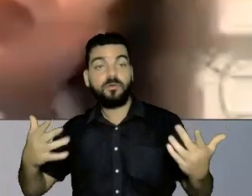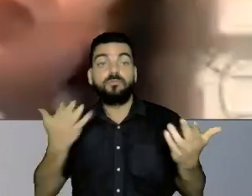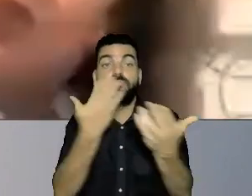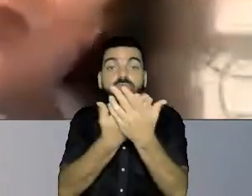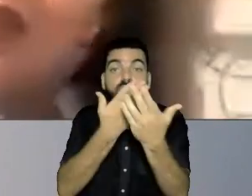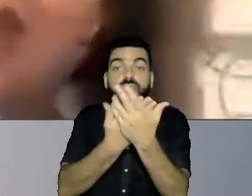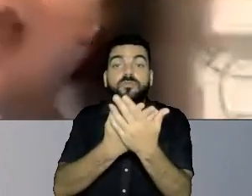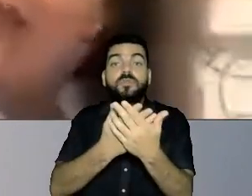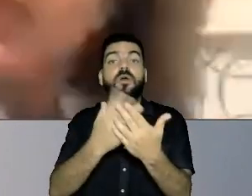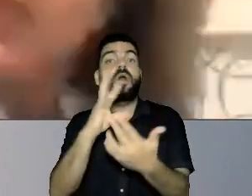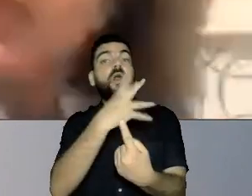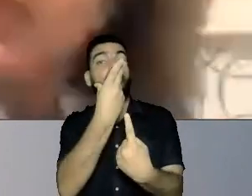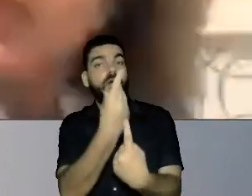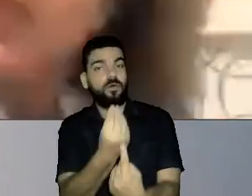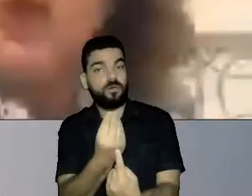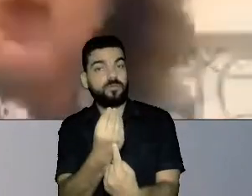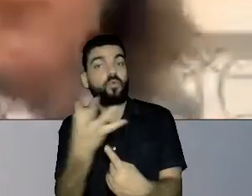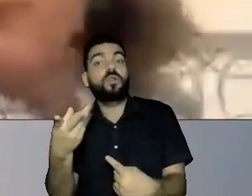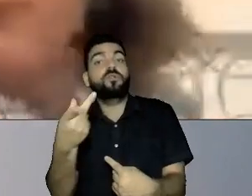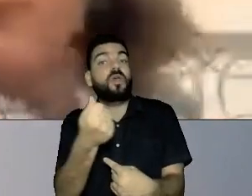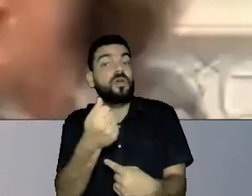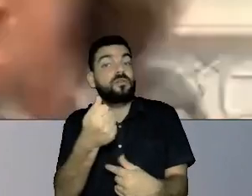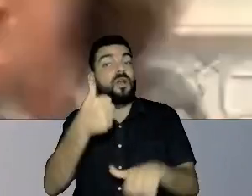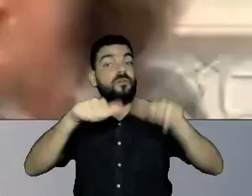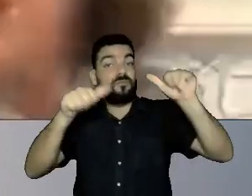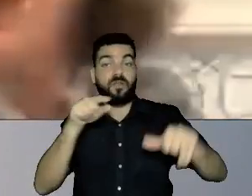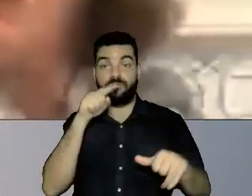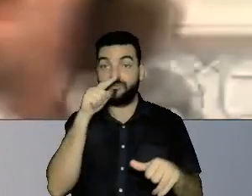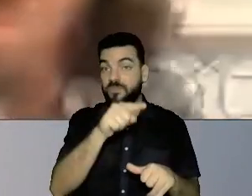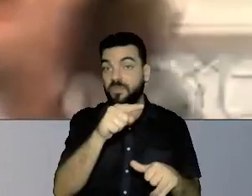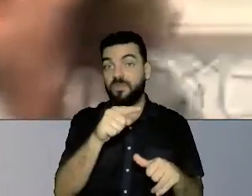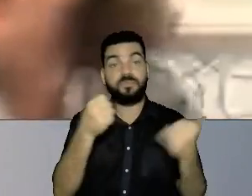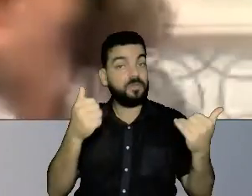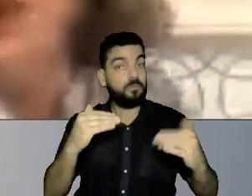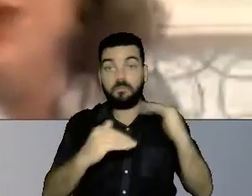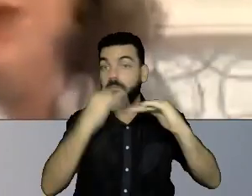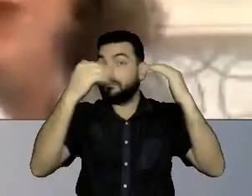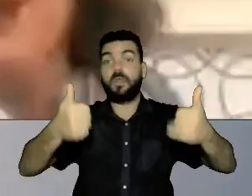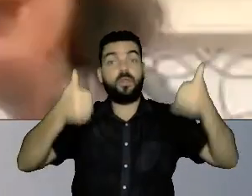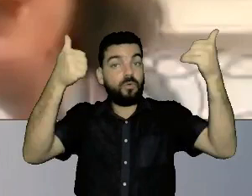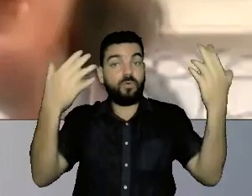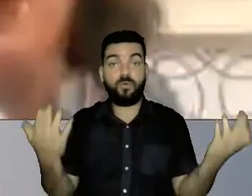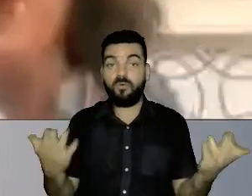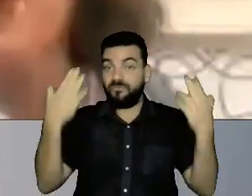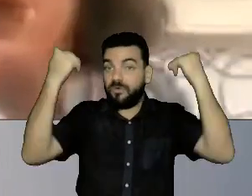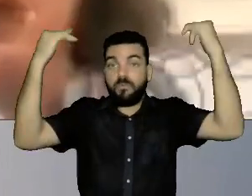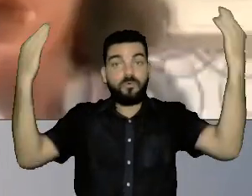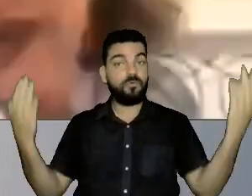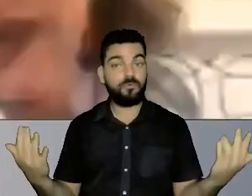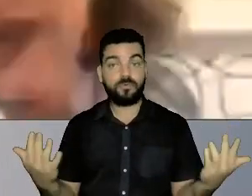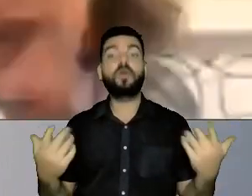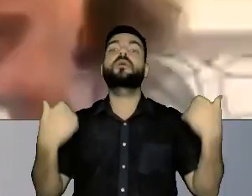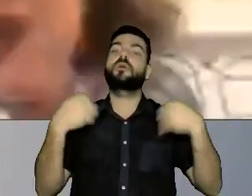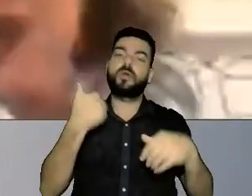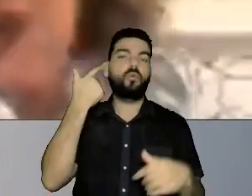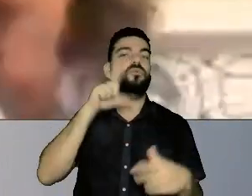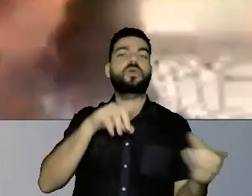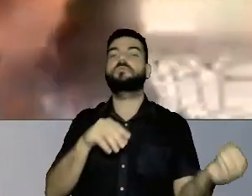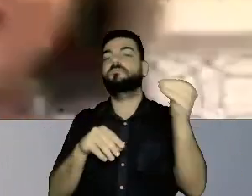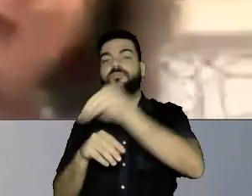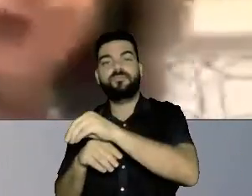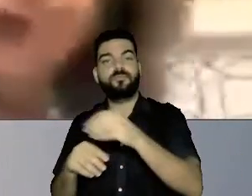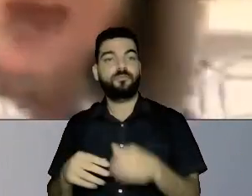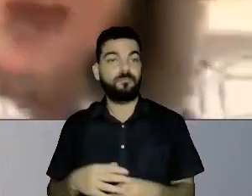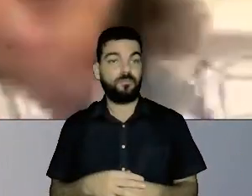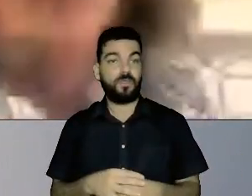uma questão de qualidade, a sua obra tem que ser reconhecida como uma obra merecedora de estar no espaço, ou